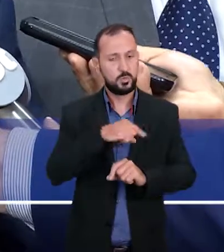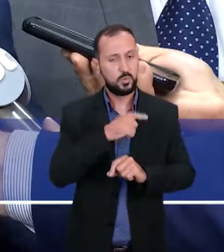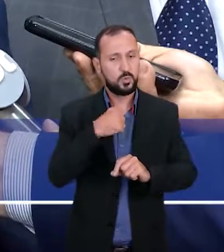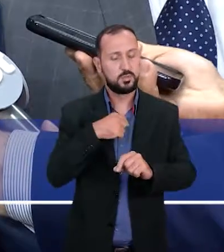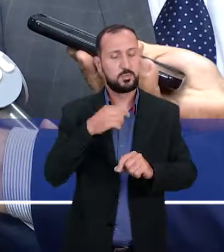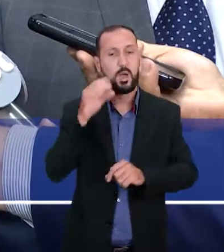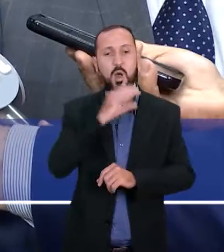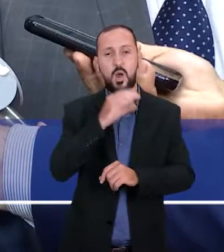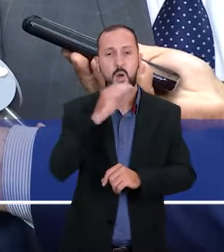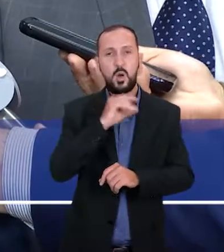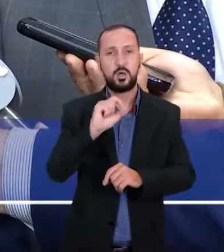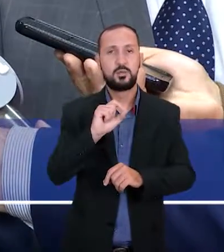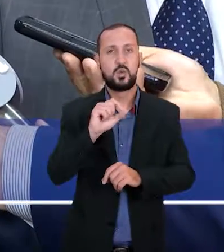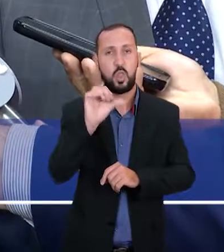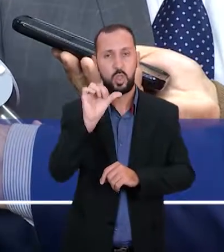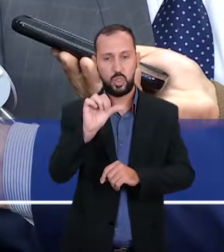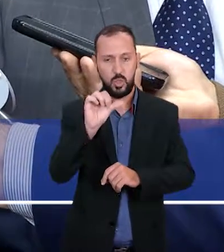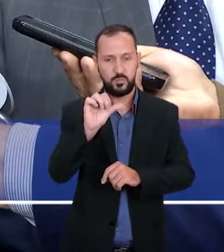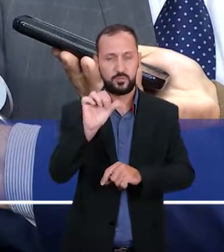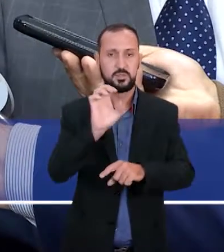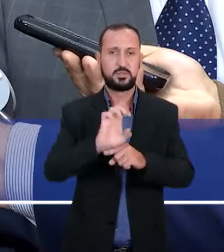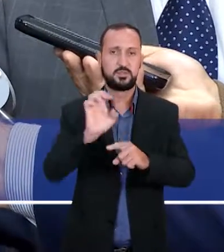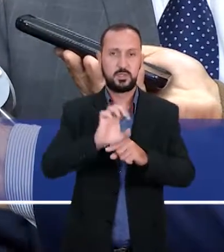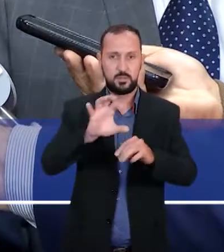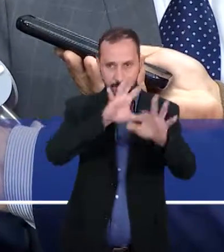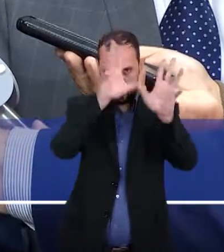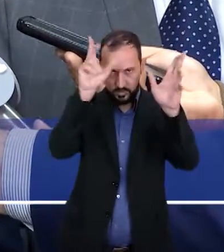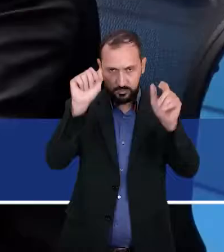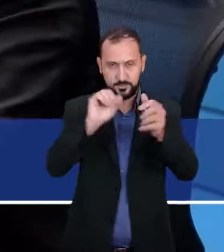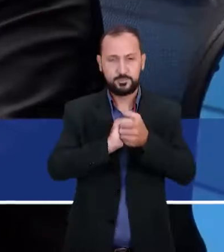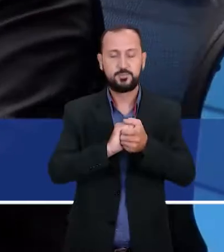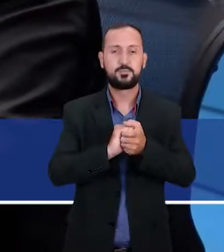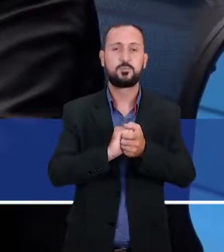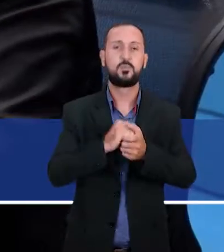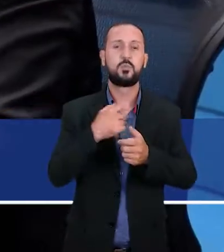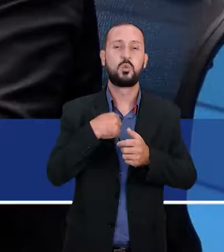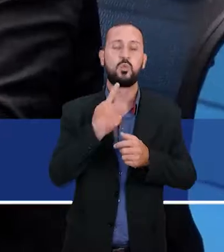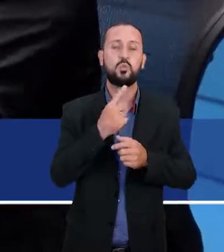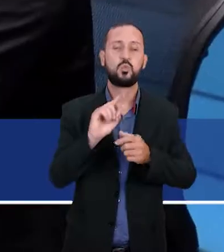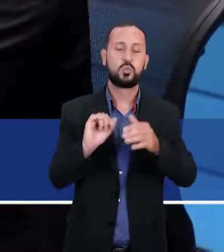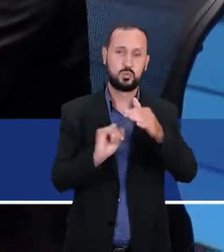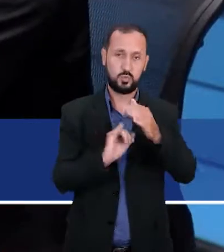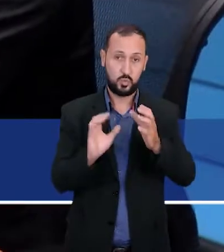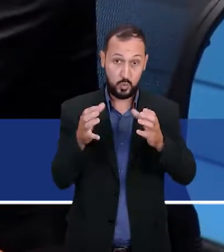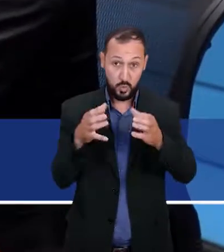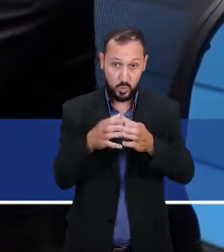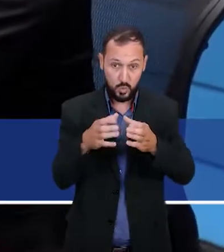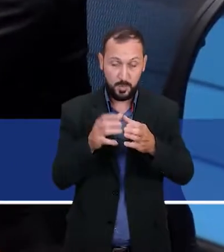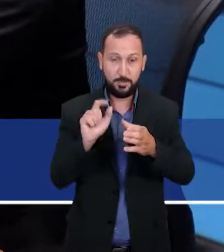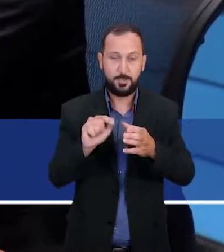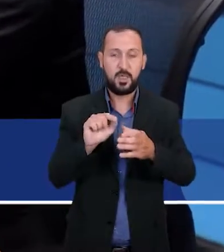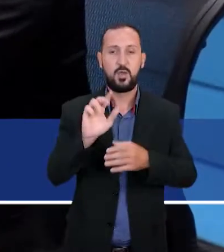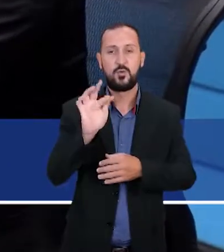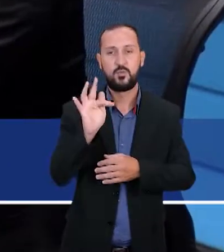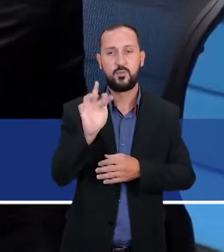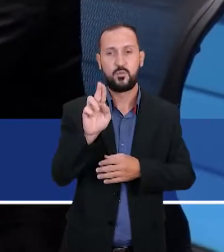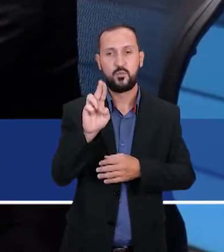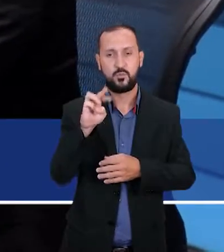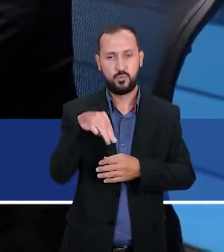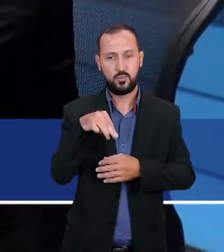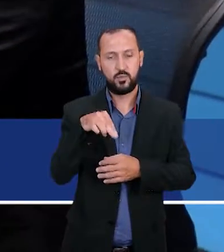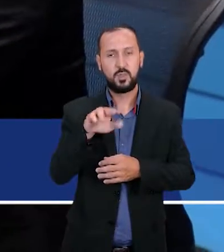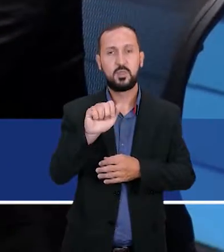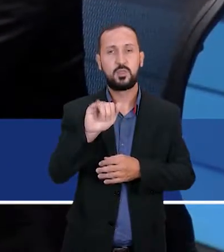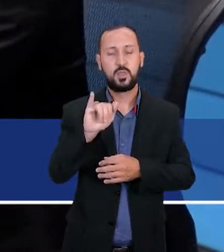por nós uma prioridade aos 9 estados do Amazônia Legal. Um dos órgãos federais que compõem o grupo de estudos é a FUNAI, que